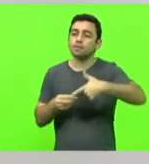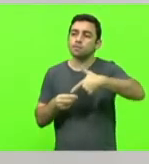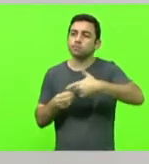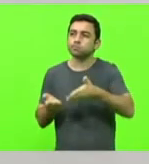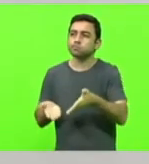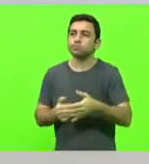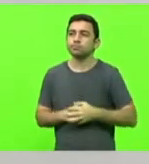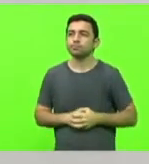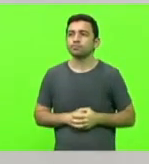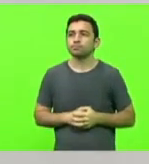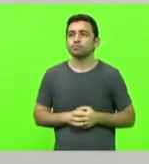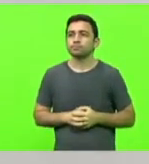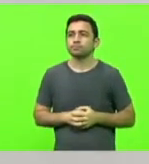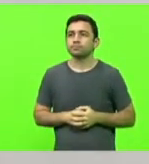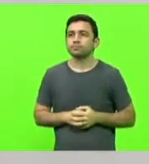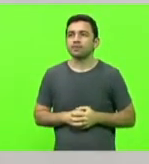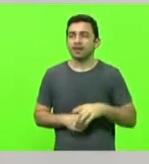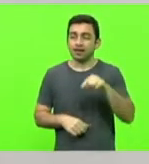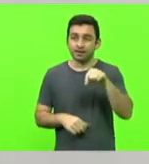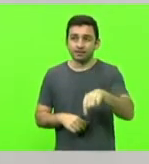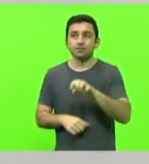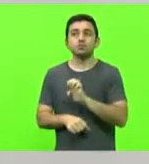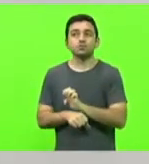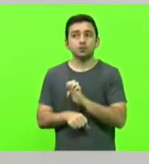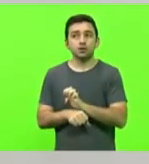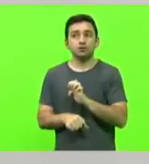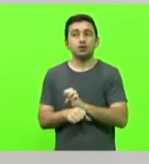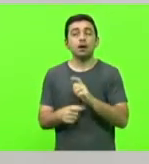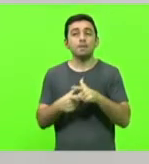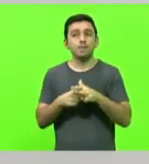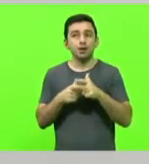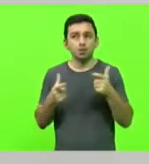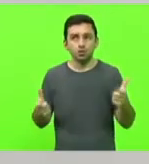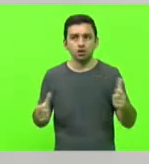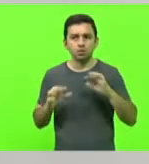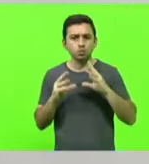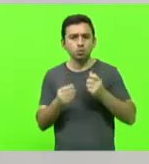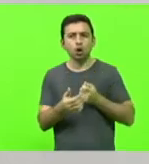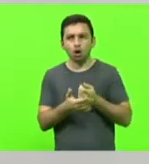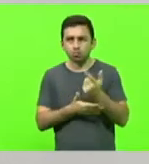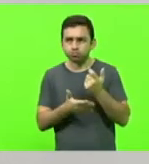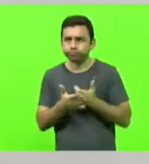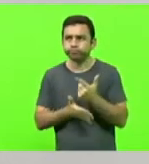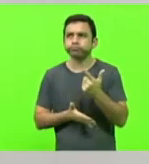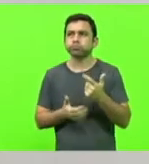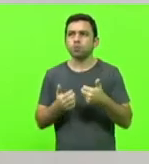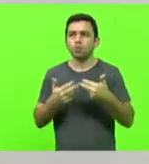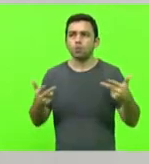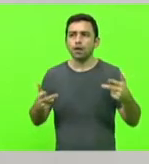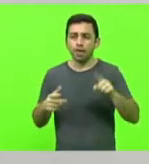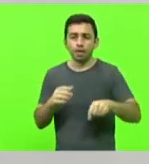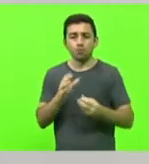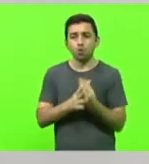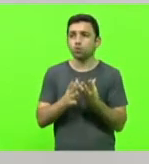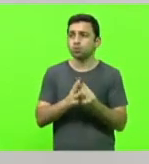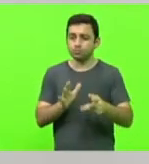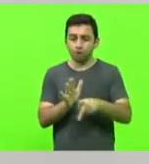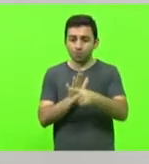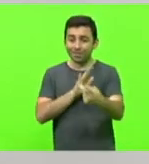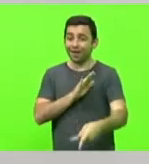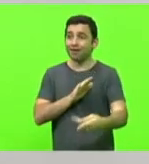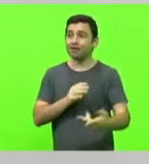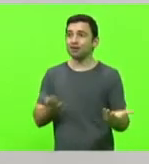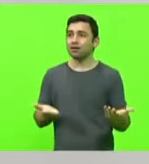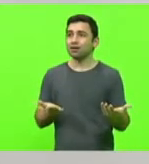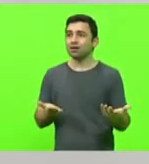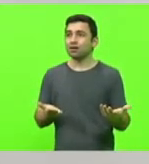Simplesmente isso. Nós temos um Estado em que a grande maioria daquilo que nós consumimos dentro do Estado é produzido aqui dentro. Então, o preço do